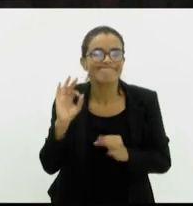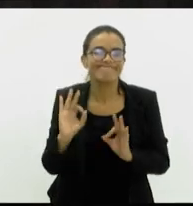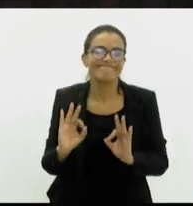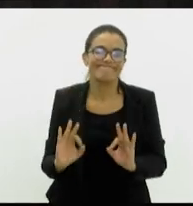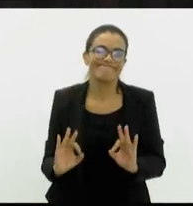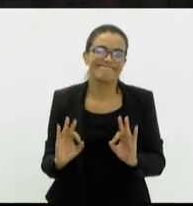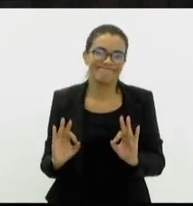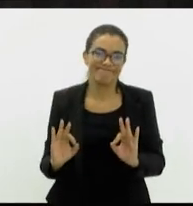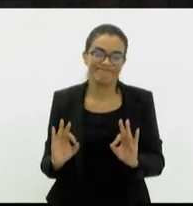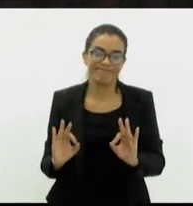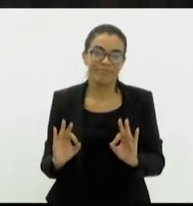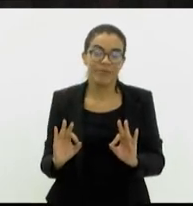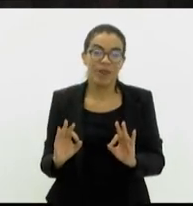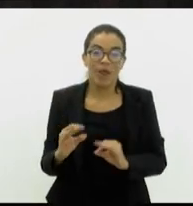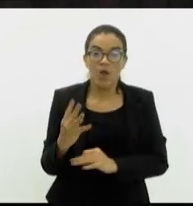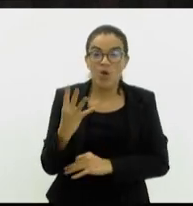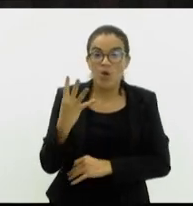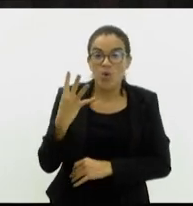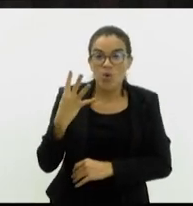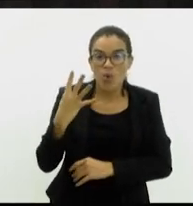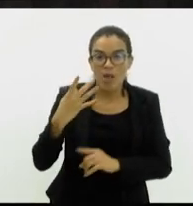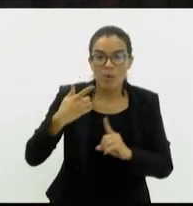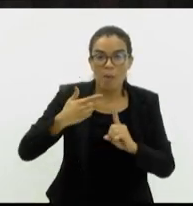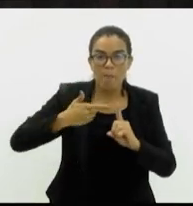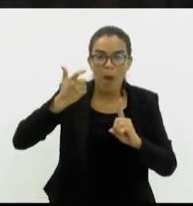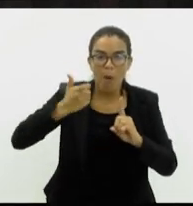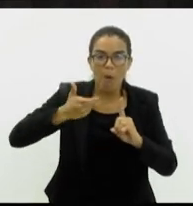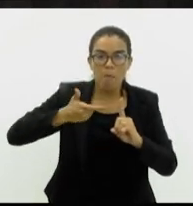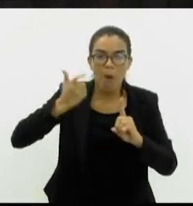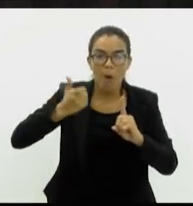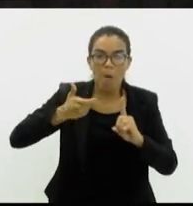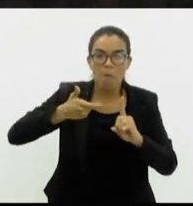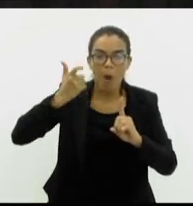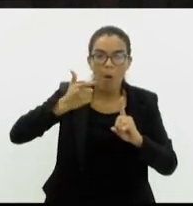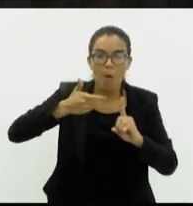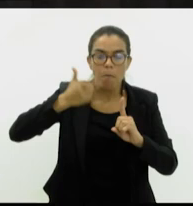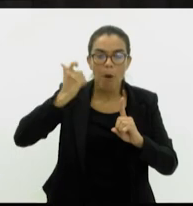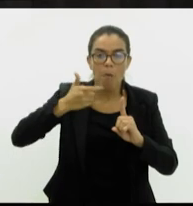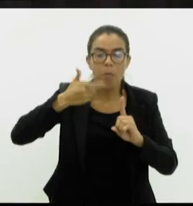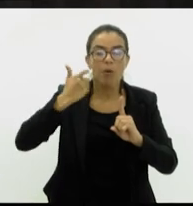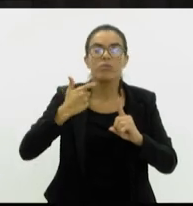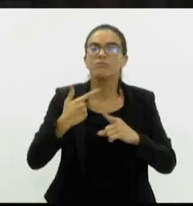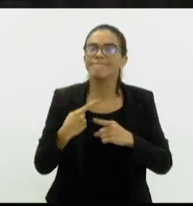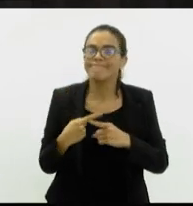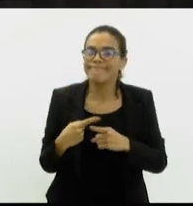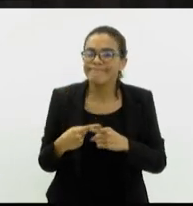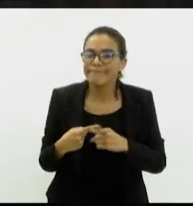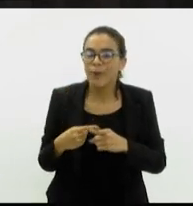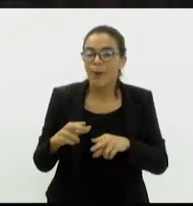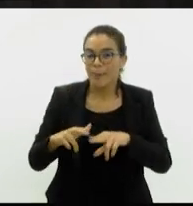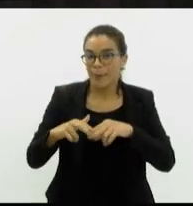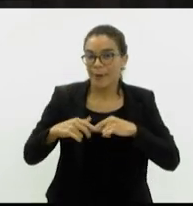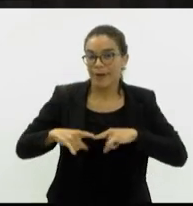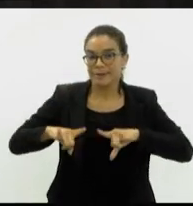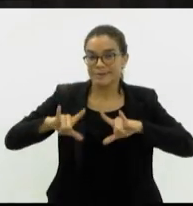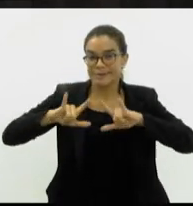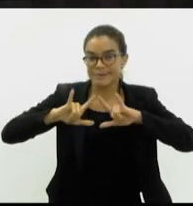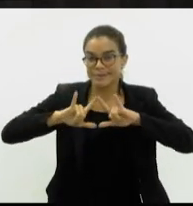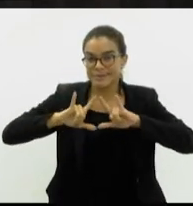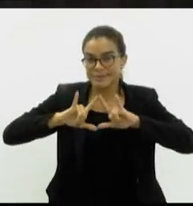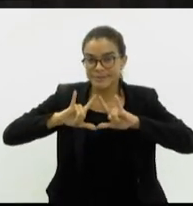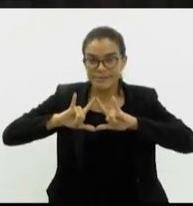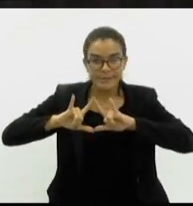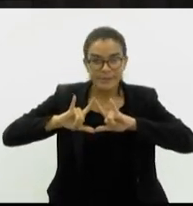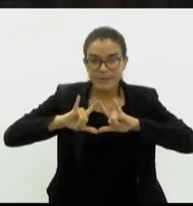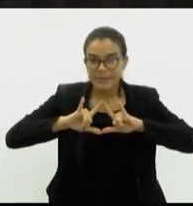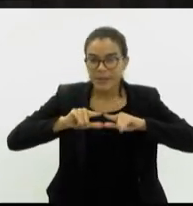inocente levou quatro tiros porque milicianos estavam